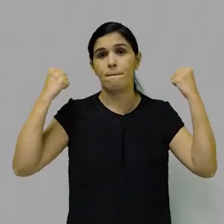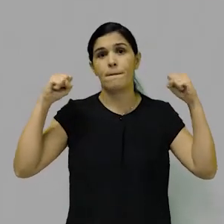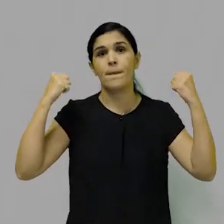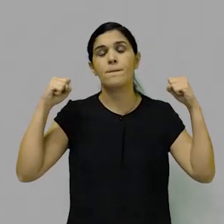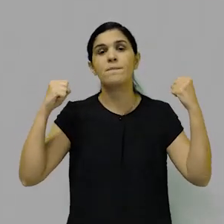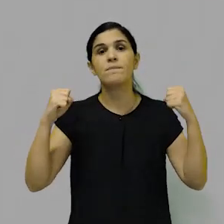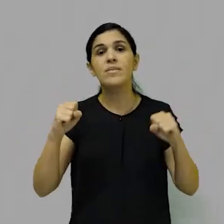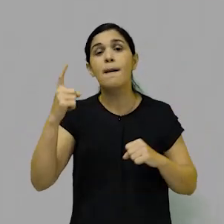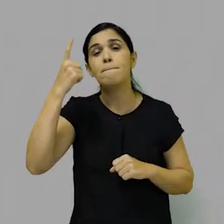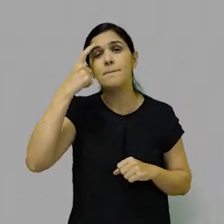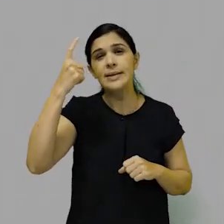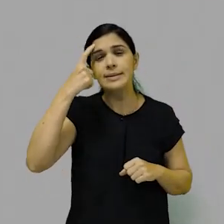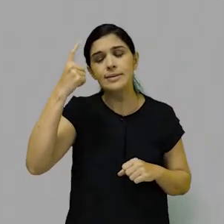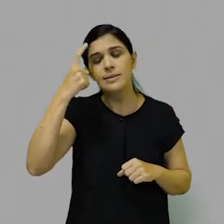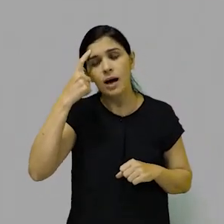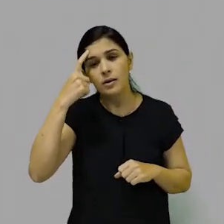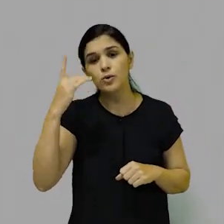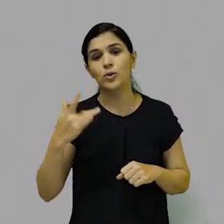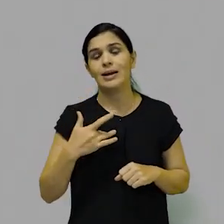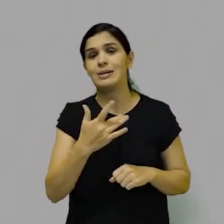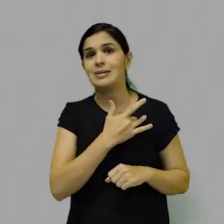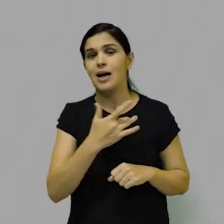quê? A saúde, não a